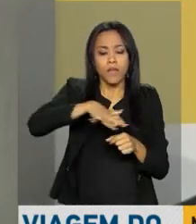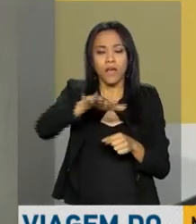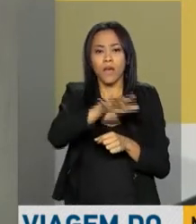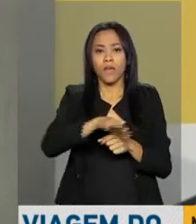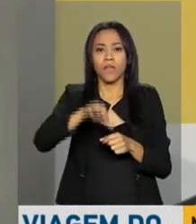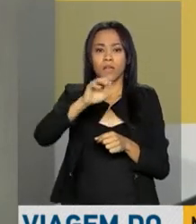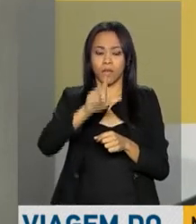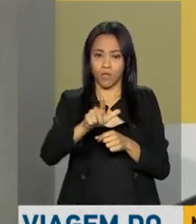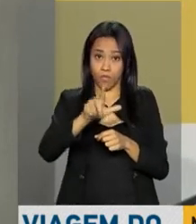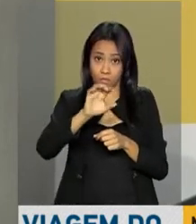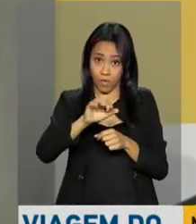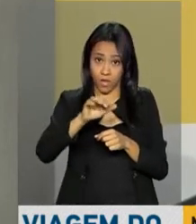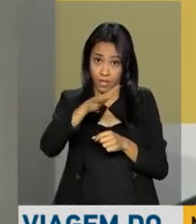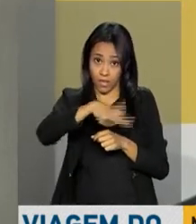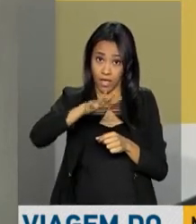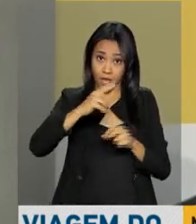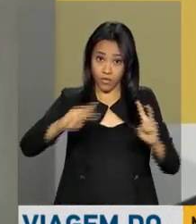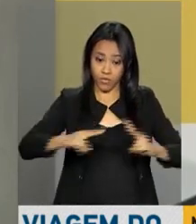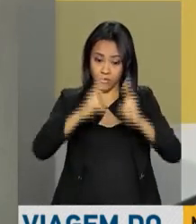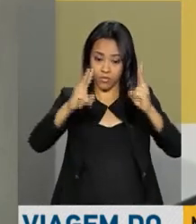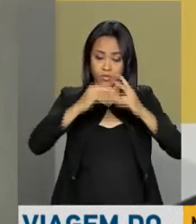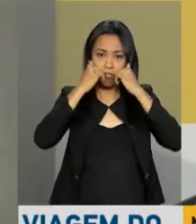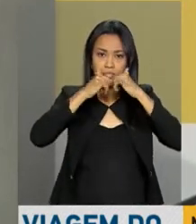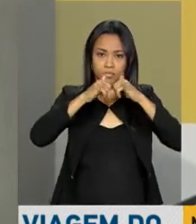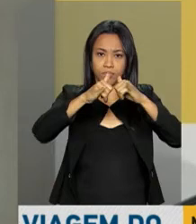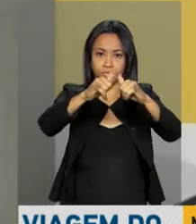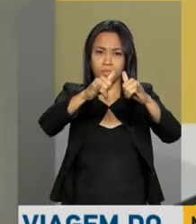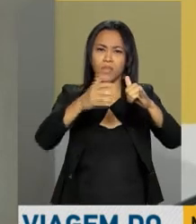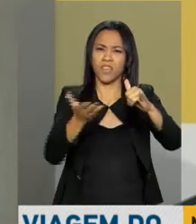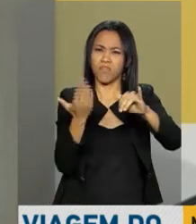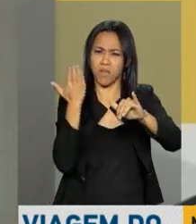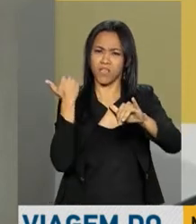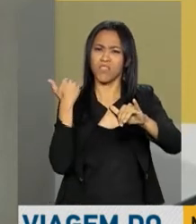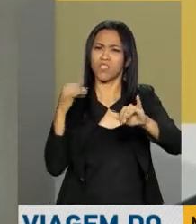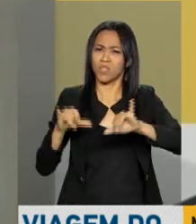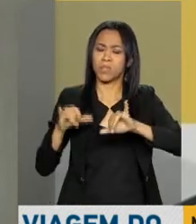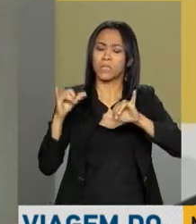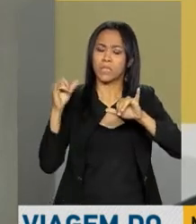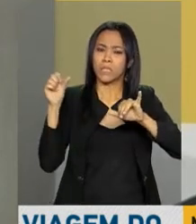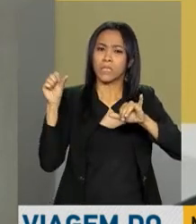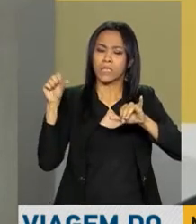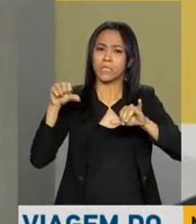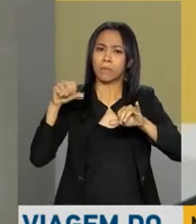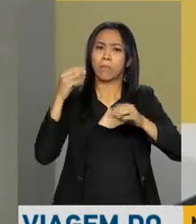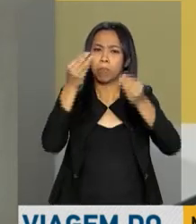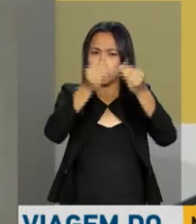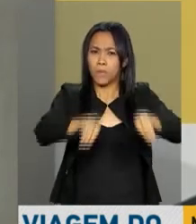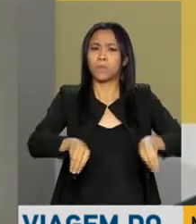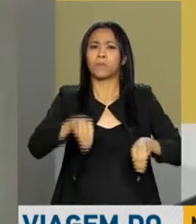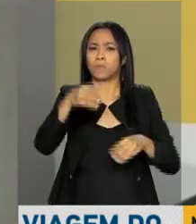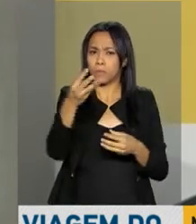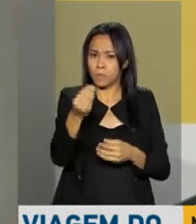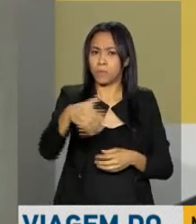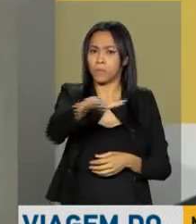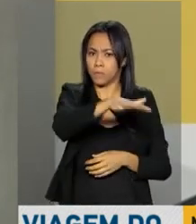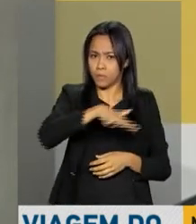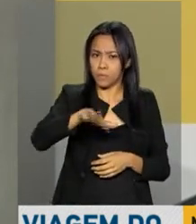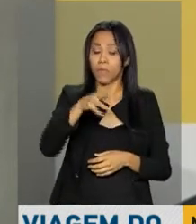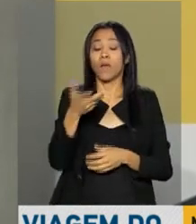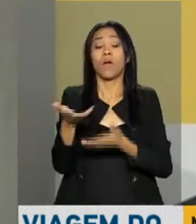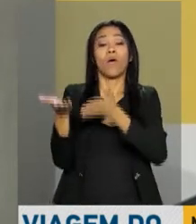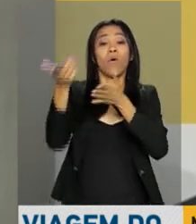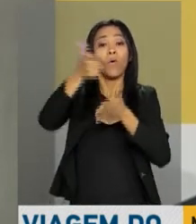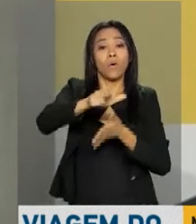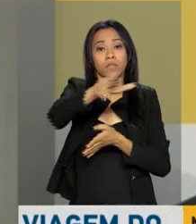elétrico que é um dos que mais havia sofrido nos últimos anos no setor de óleo e gás está aqui a